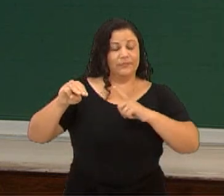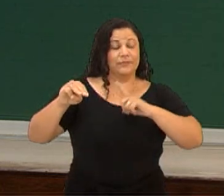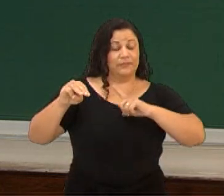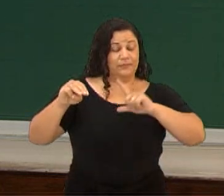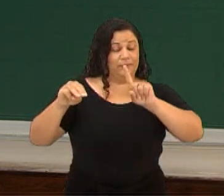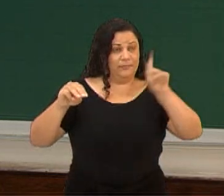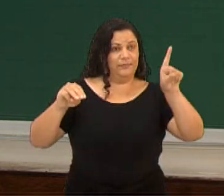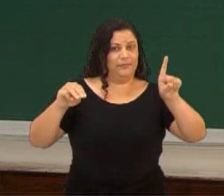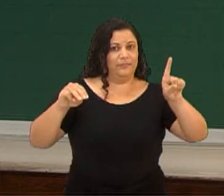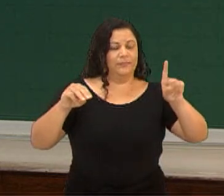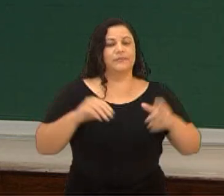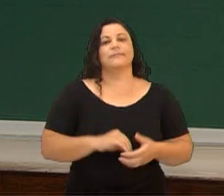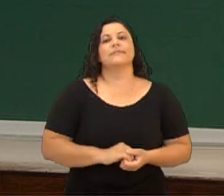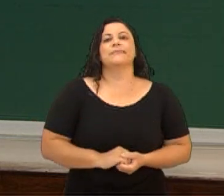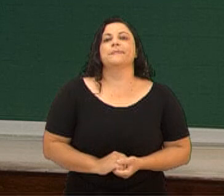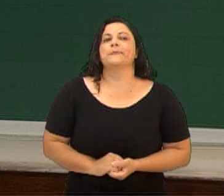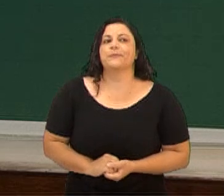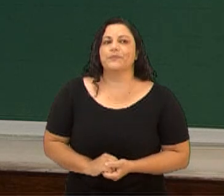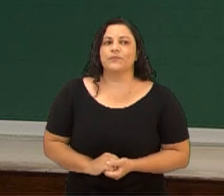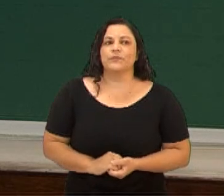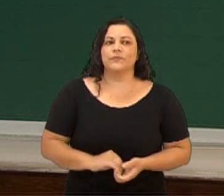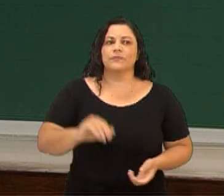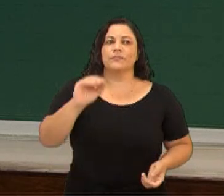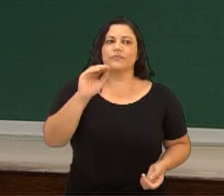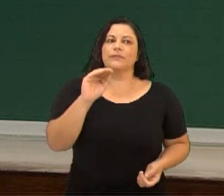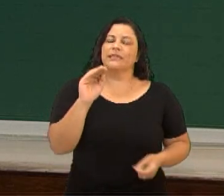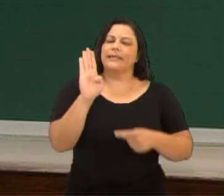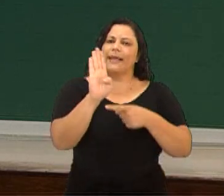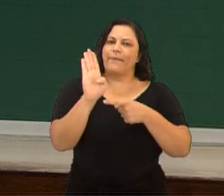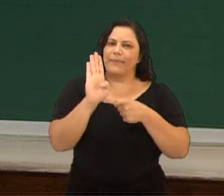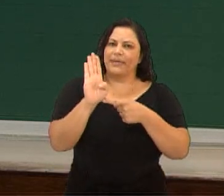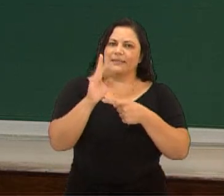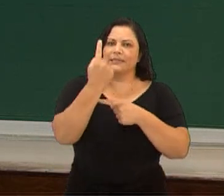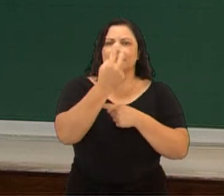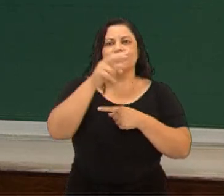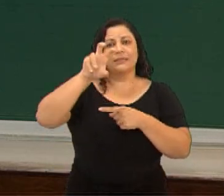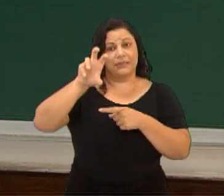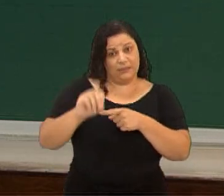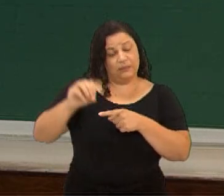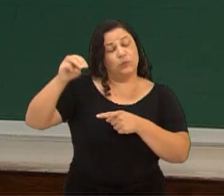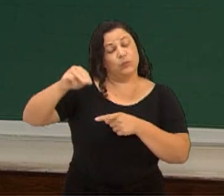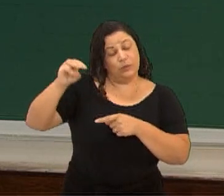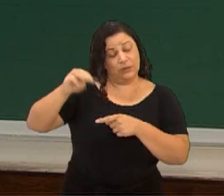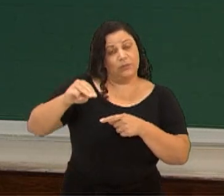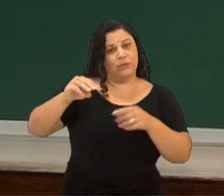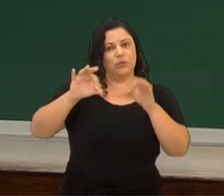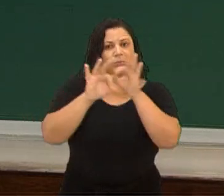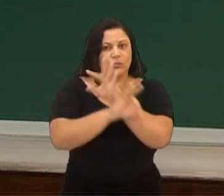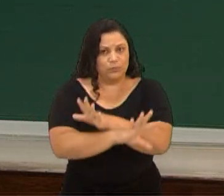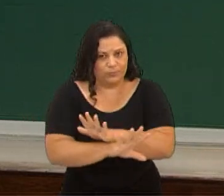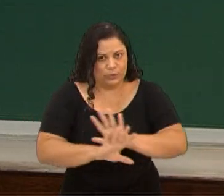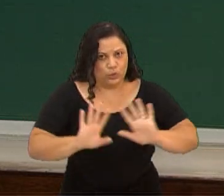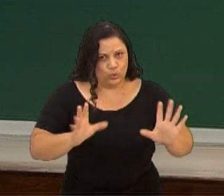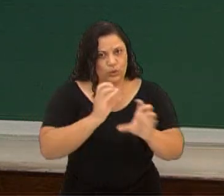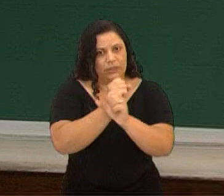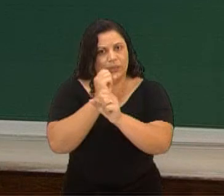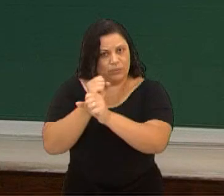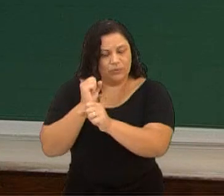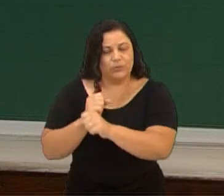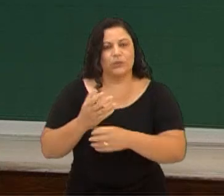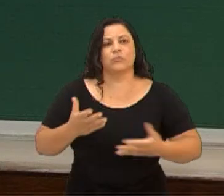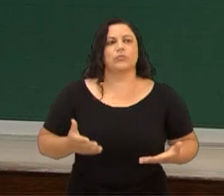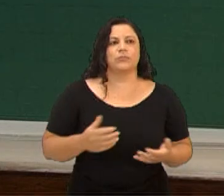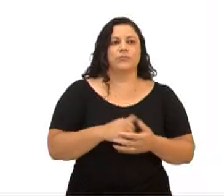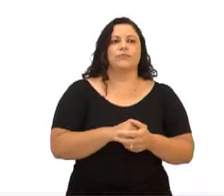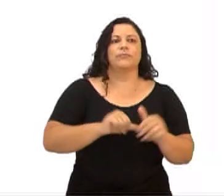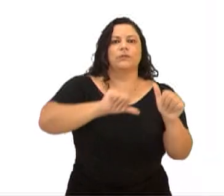gente. E que a nossa base é 150 metros, porque foi o que a gente acabou de calcular. Então,